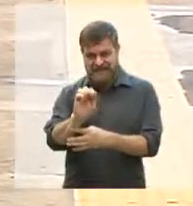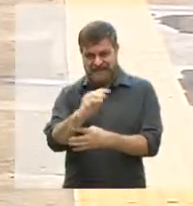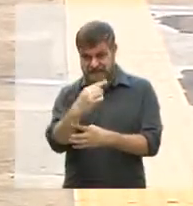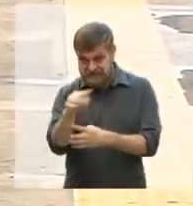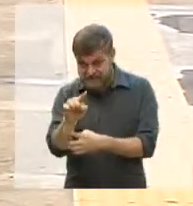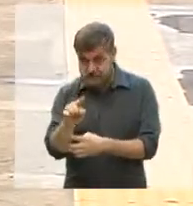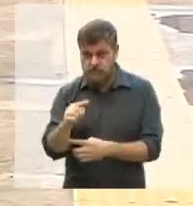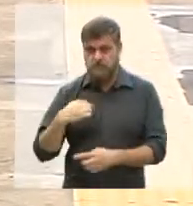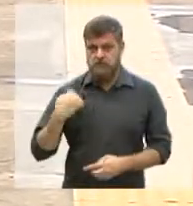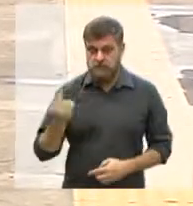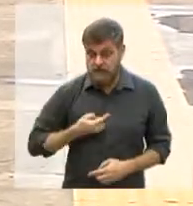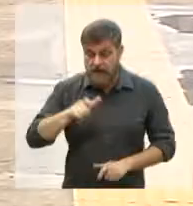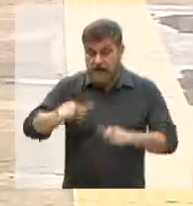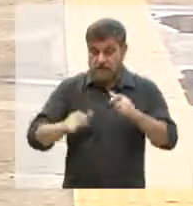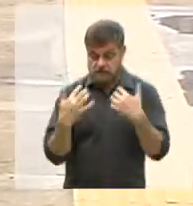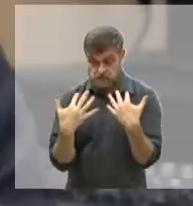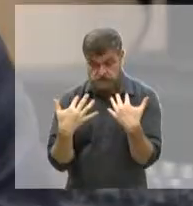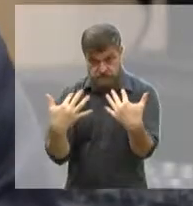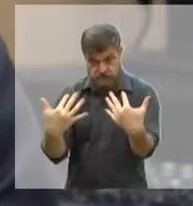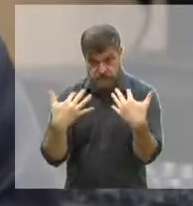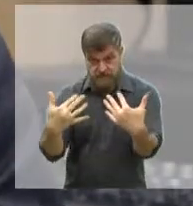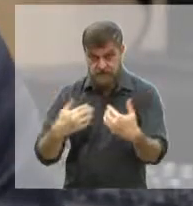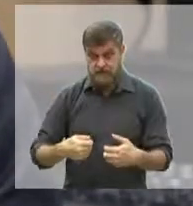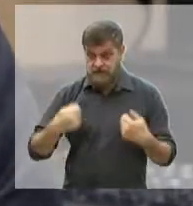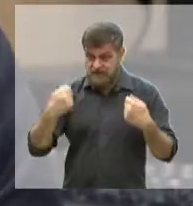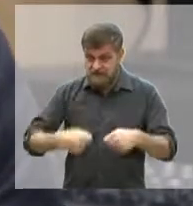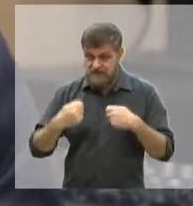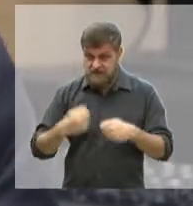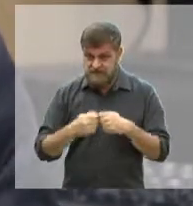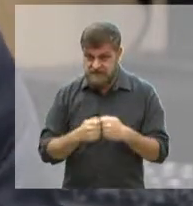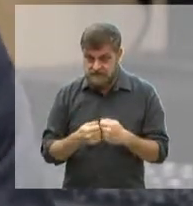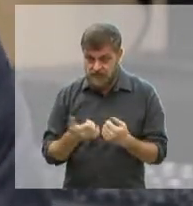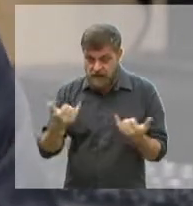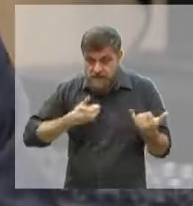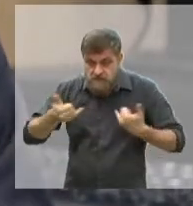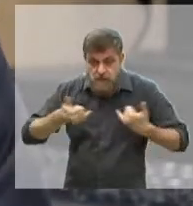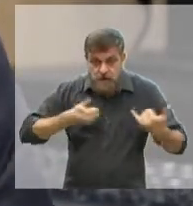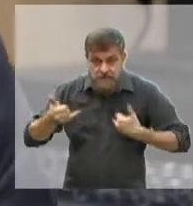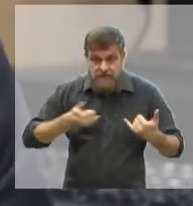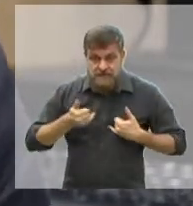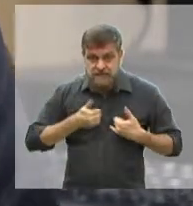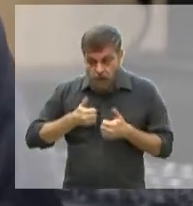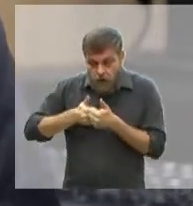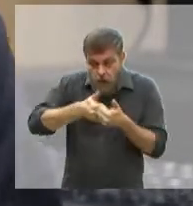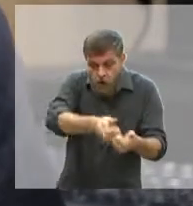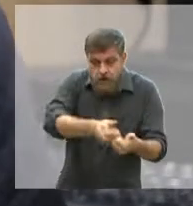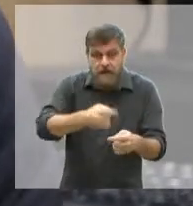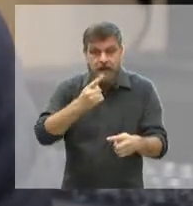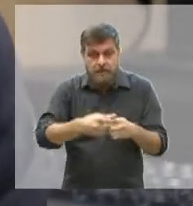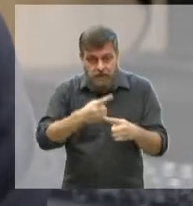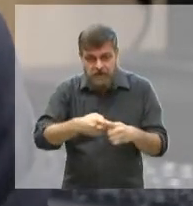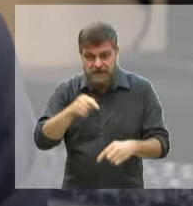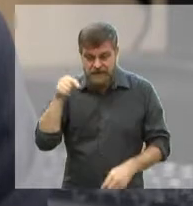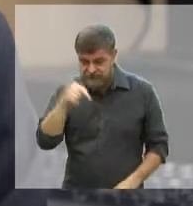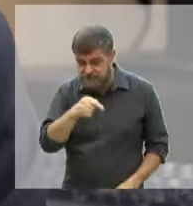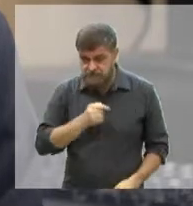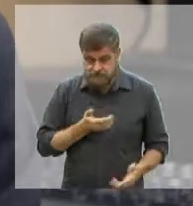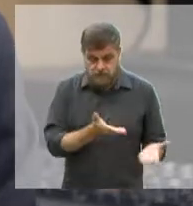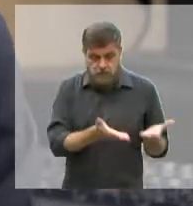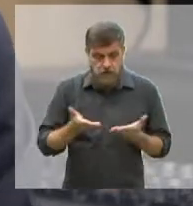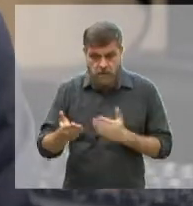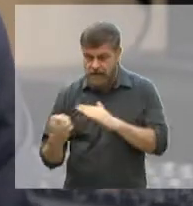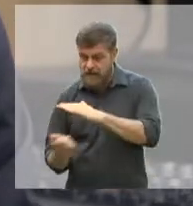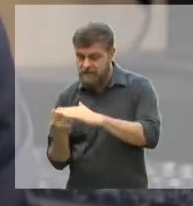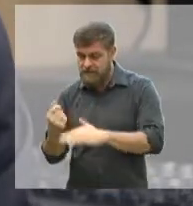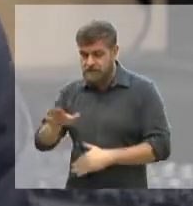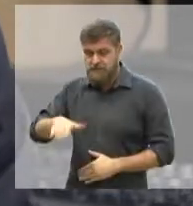parte, inclusive, que quem está nos assistindo deve procurar informações sobre isso, acompanhar, porque é uma licitação que